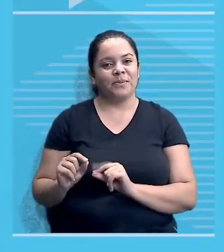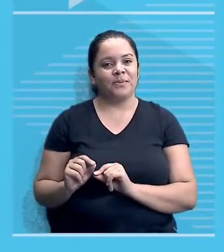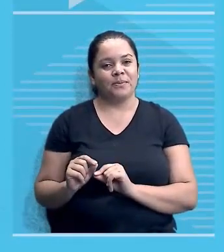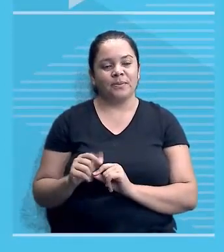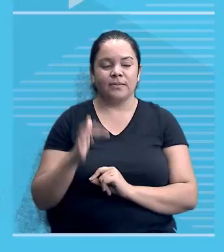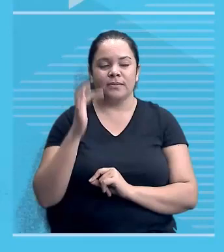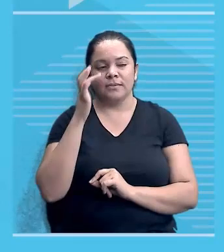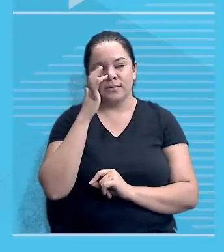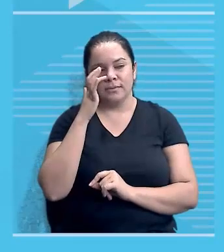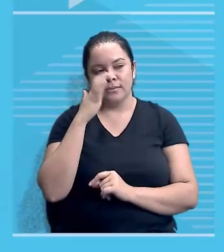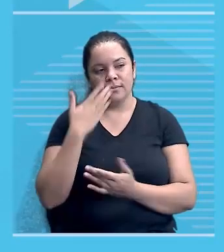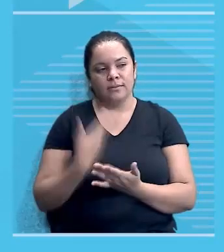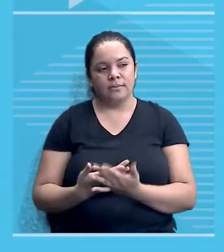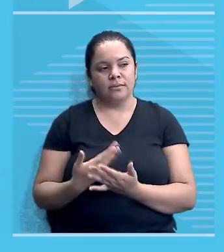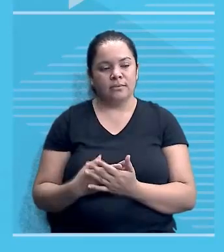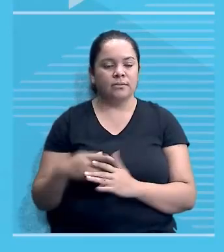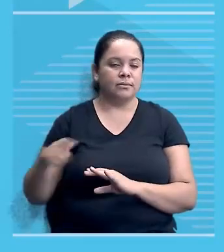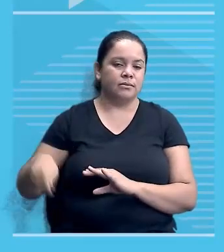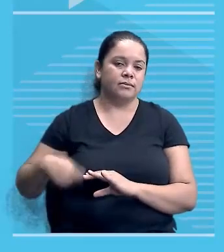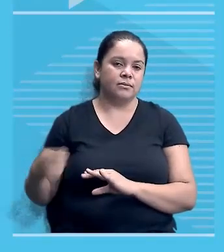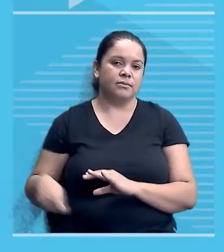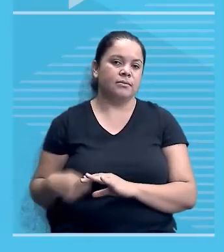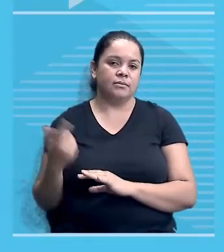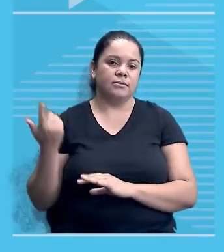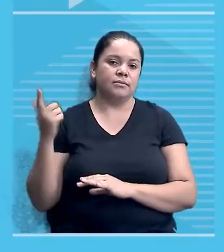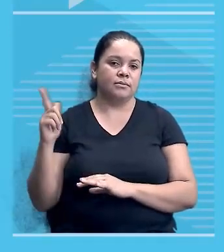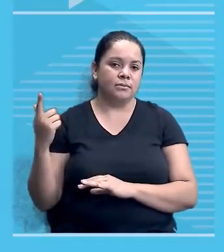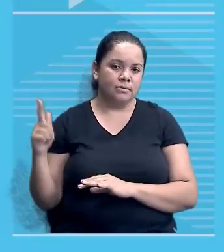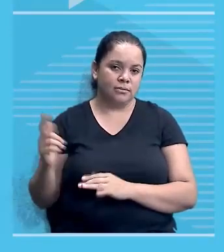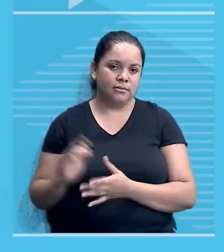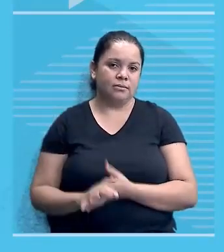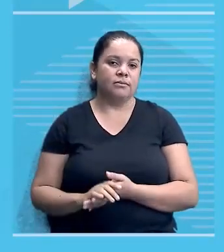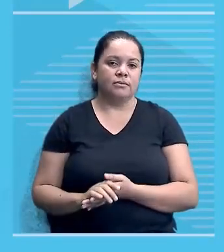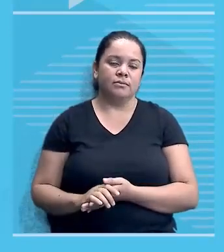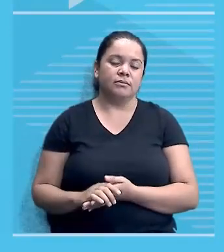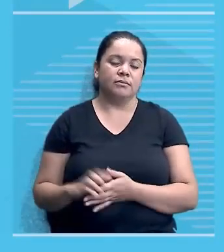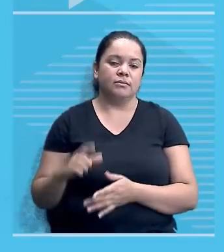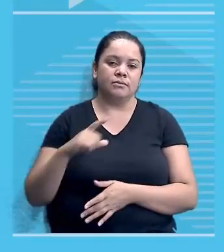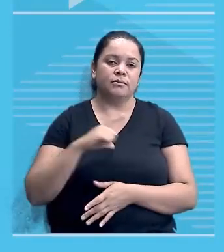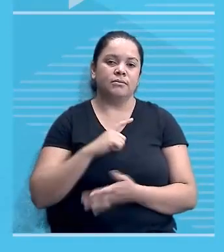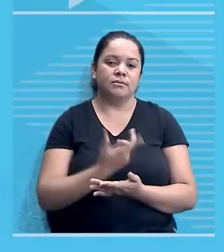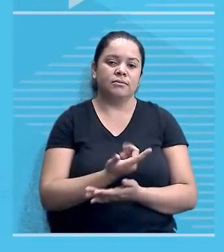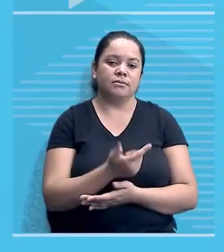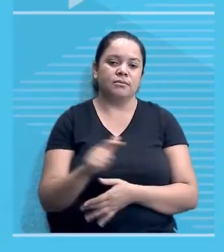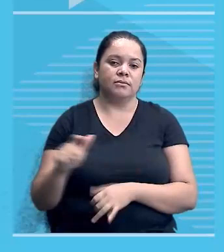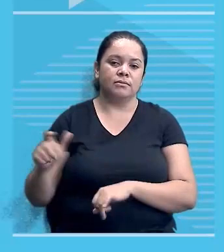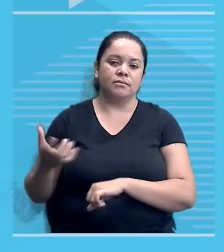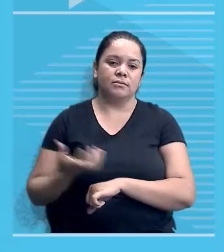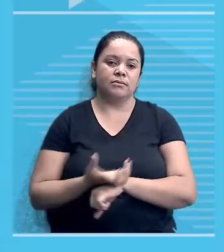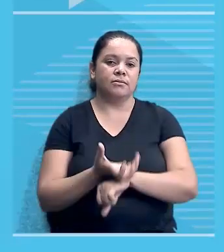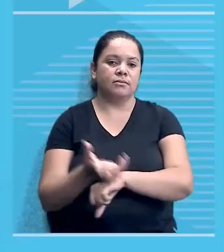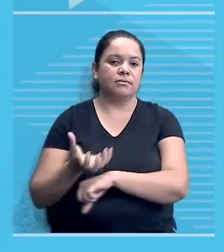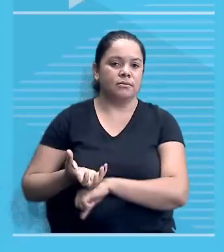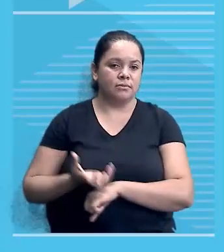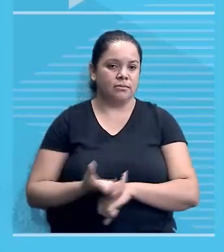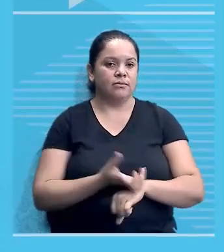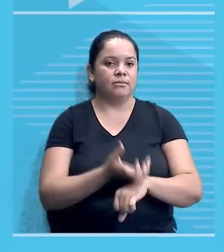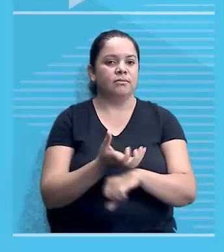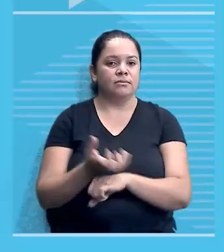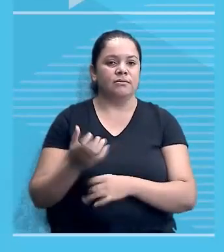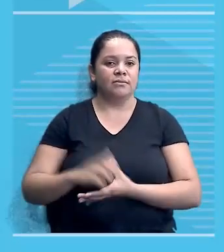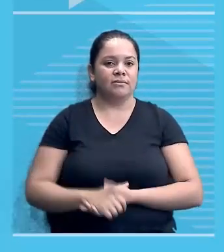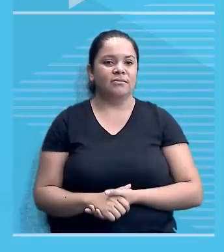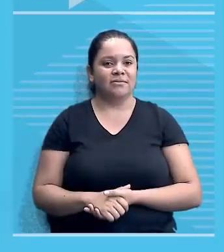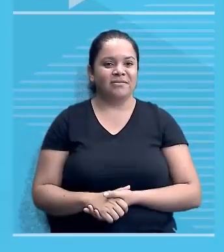de rever as nossas aulas não só a aula de geografia como as aulas das demais disciplinas né Você